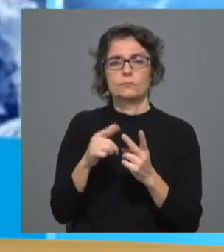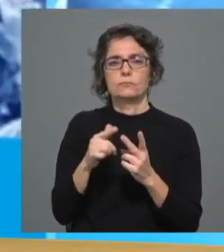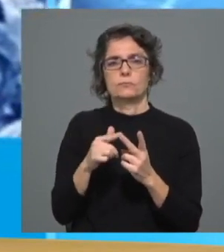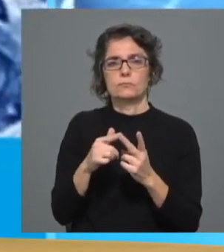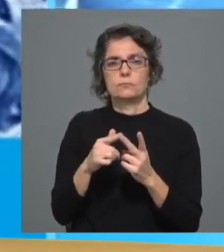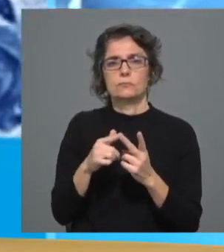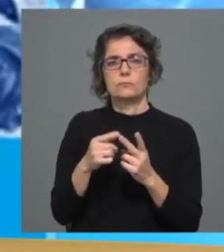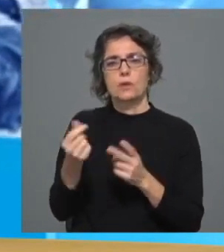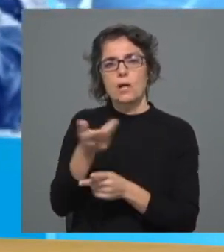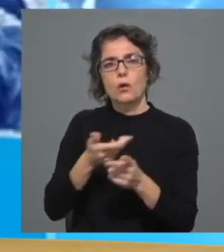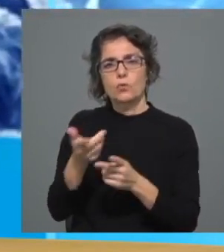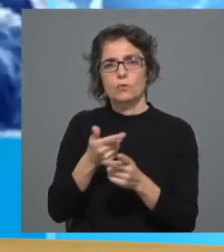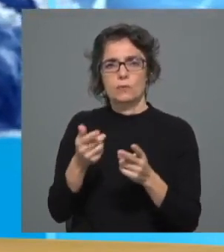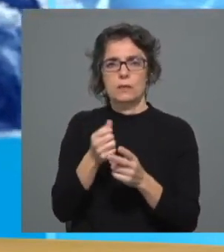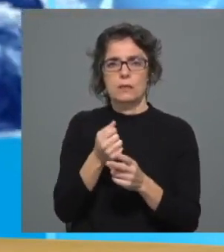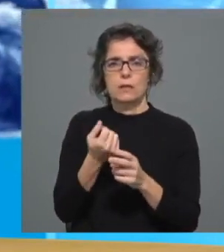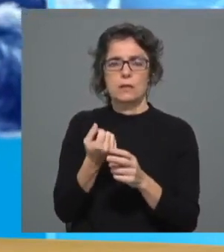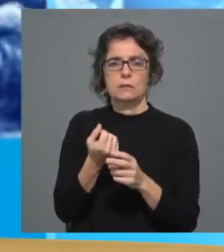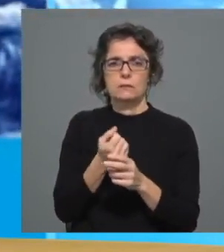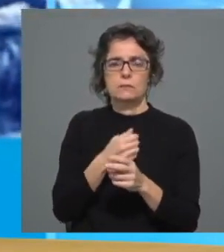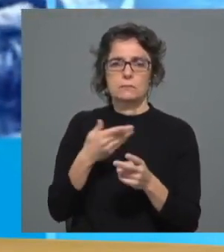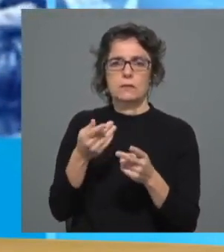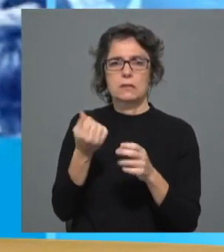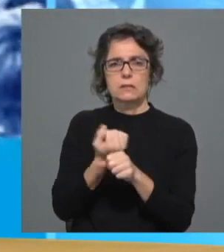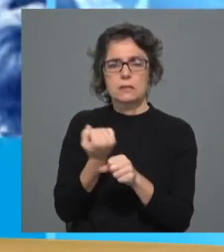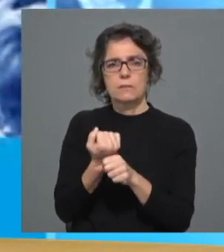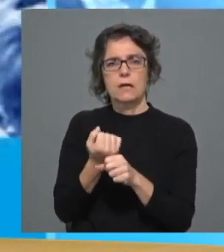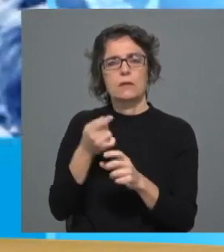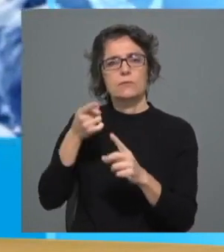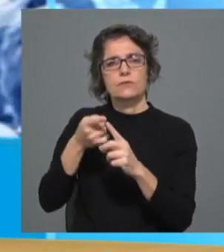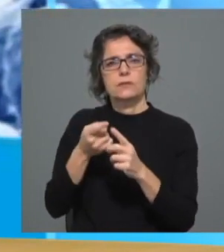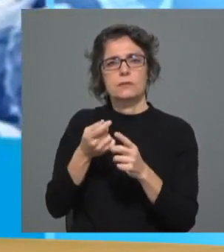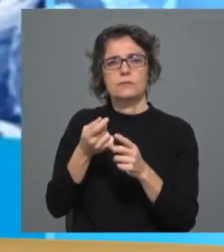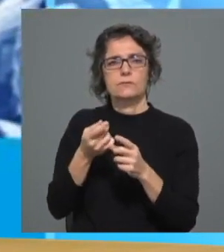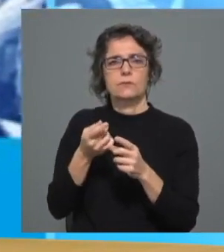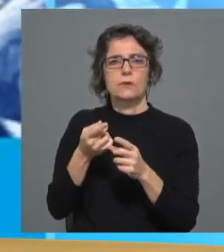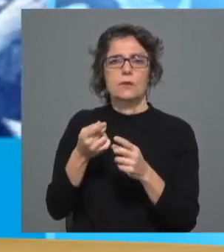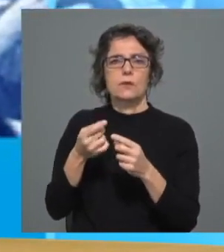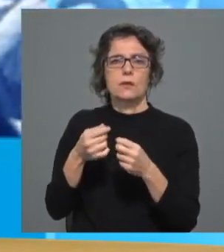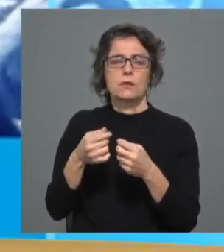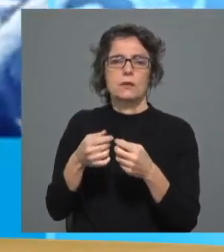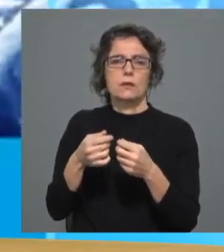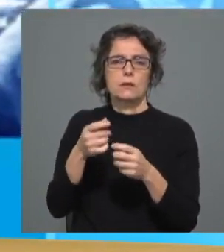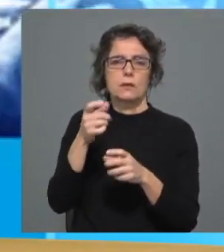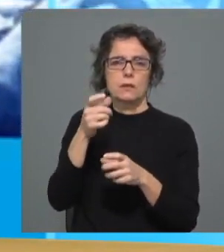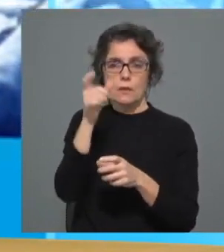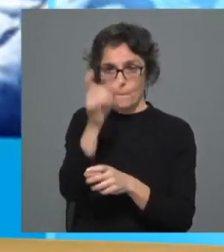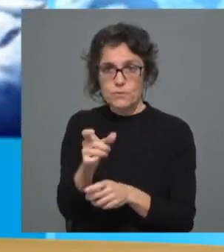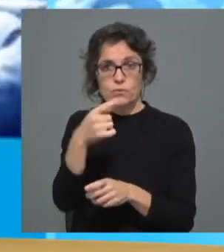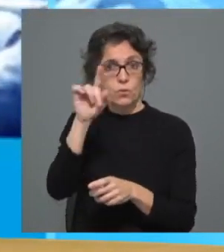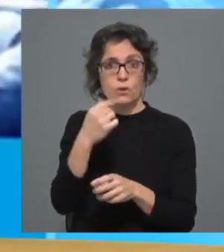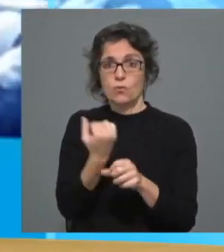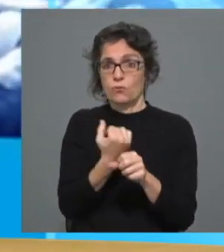a economia, a empresa, o trabalho deve servir a pessoa e não o contrário, portanto, a rendibilidade da empresa não deve